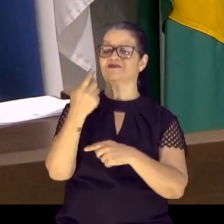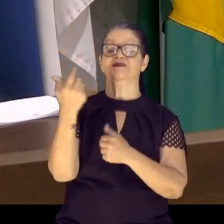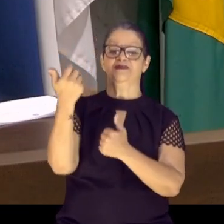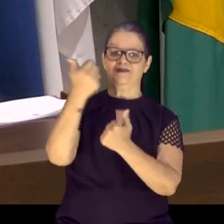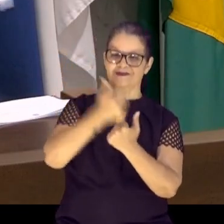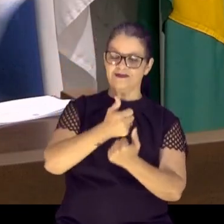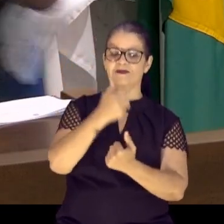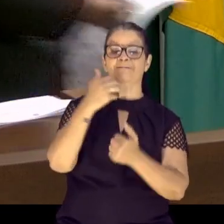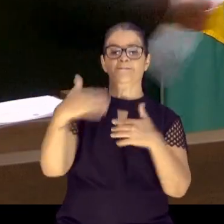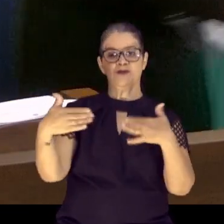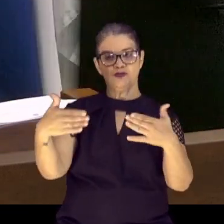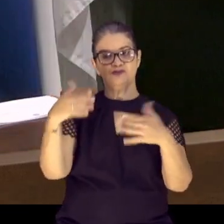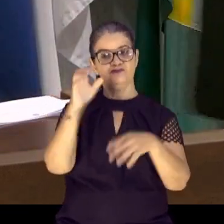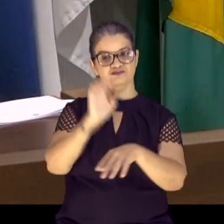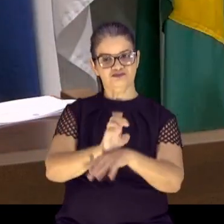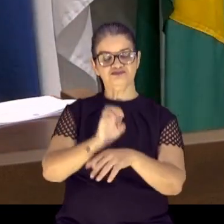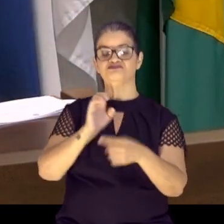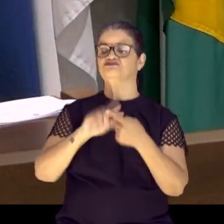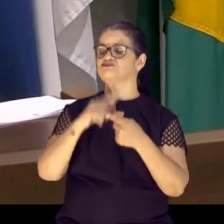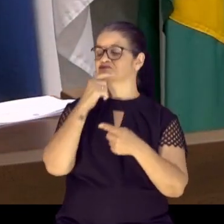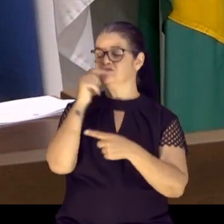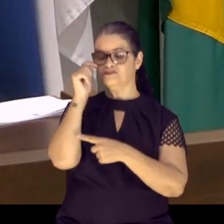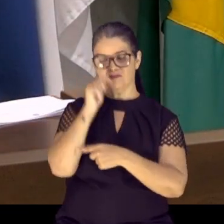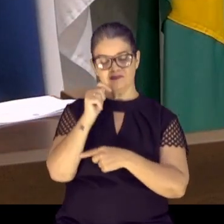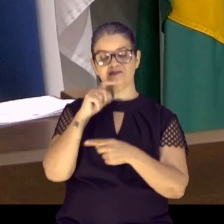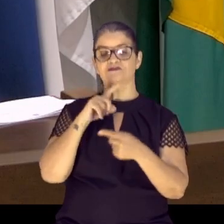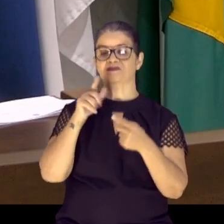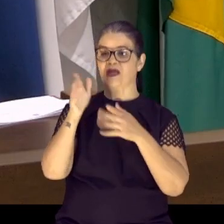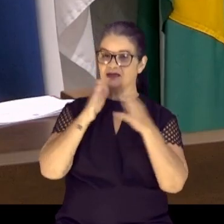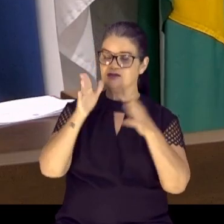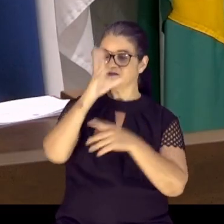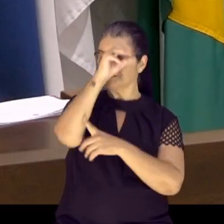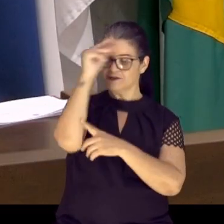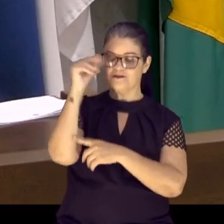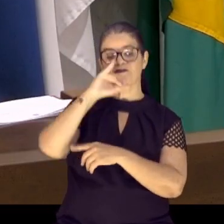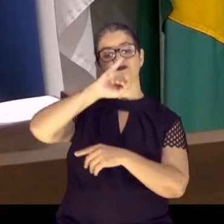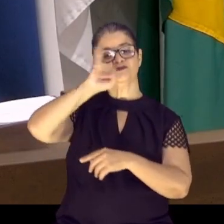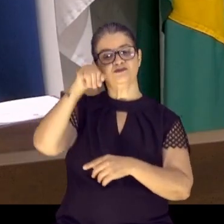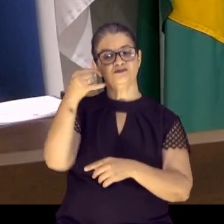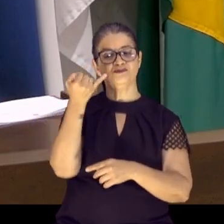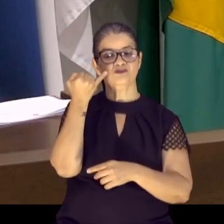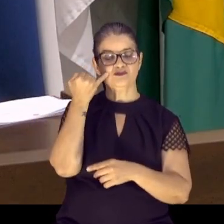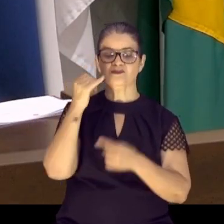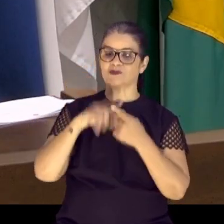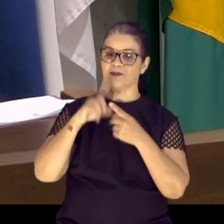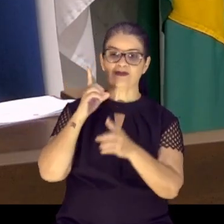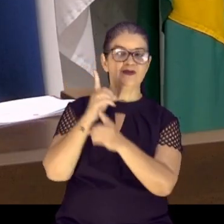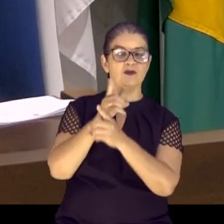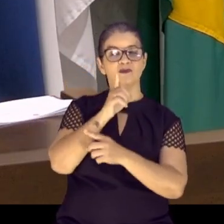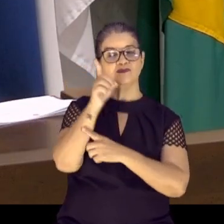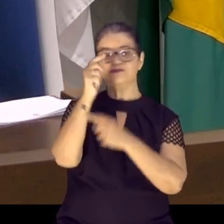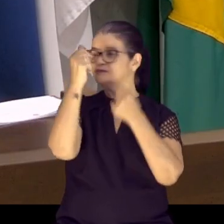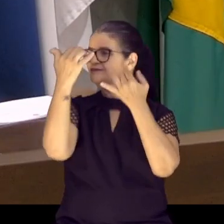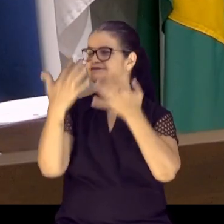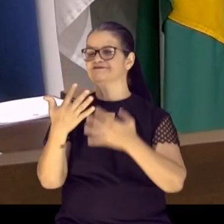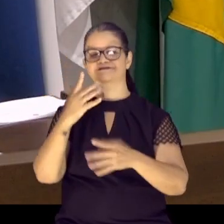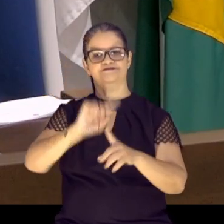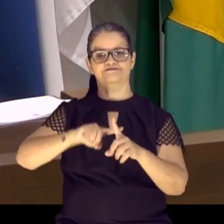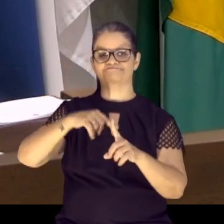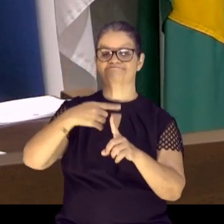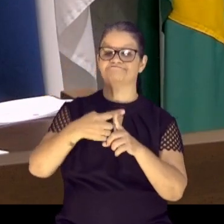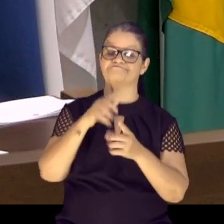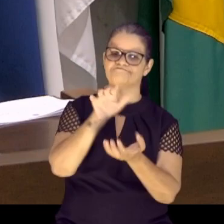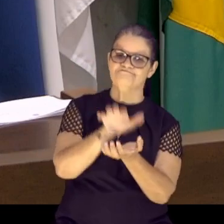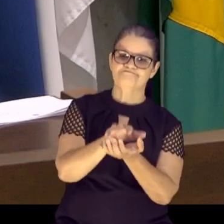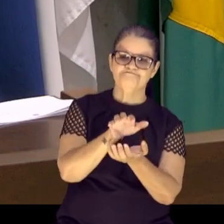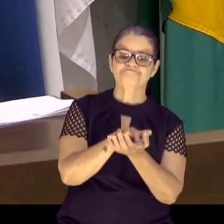de Estado. E naquele encontro, o prefeito João Campos, e naquele encontro a gente falou mais do que para